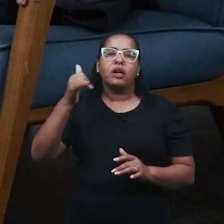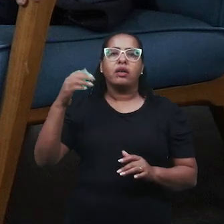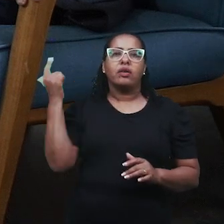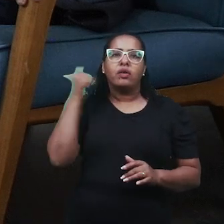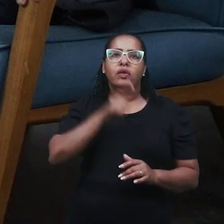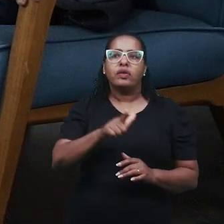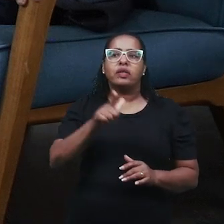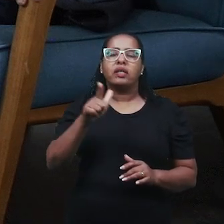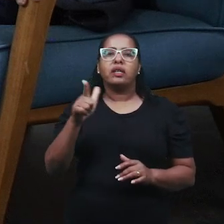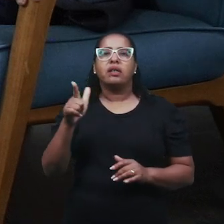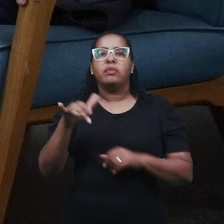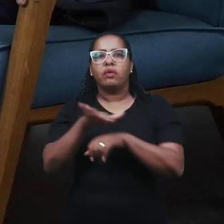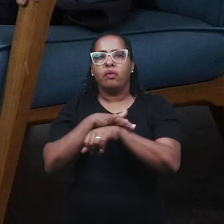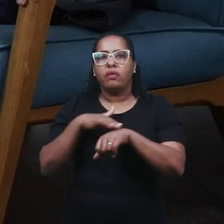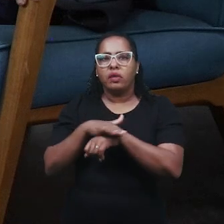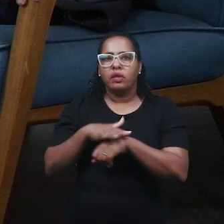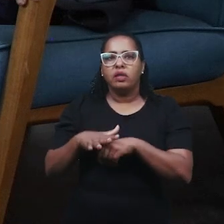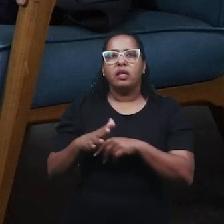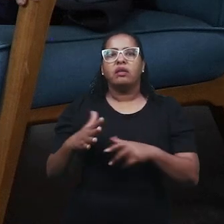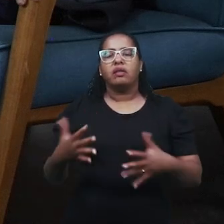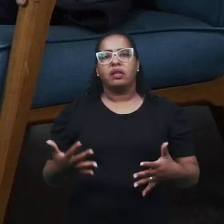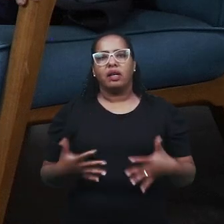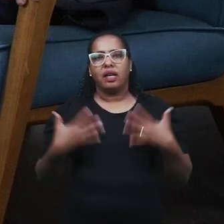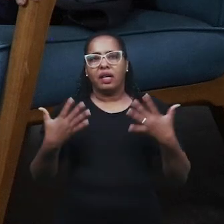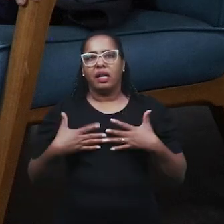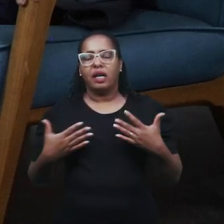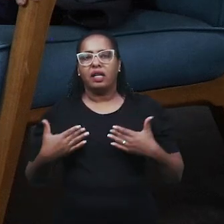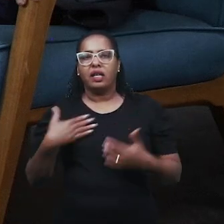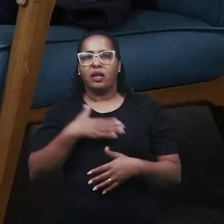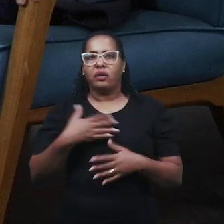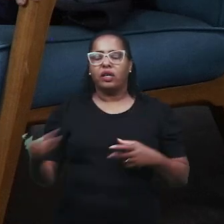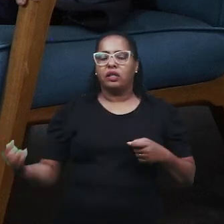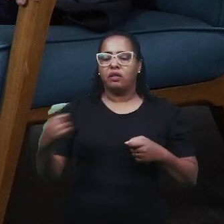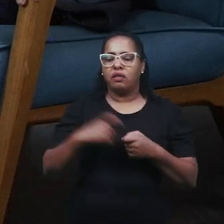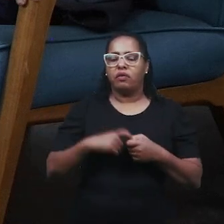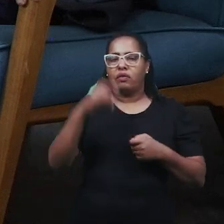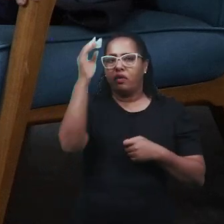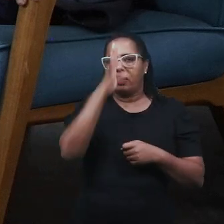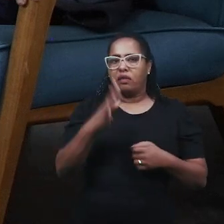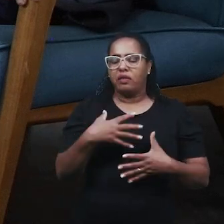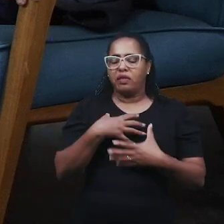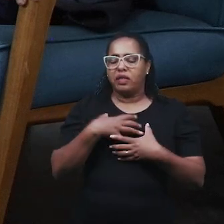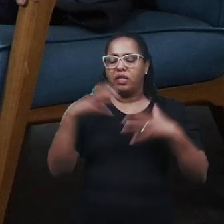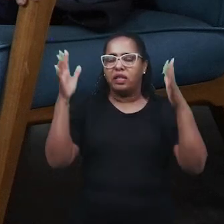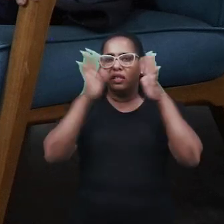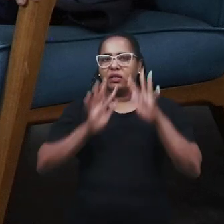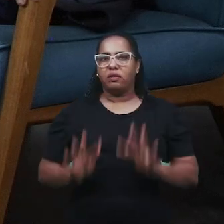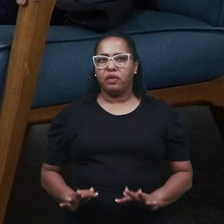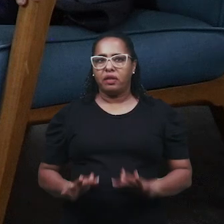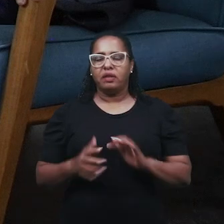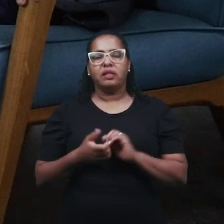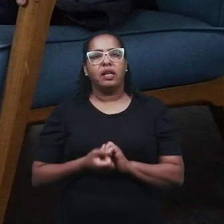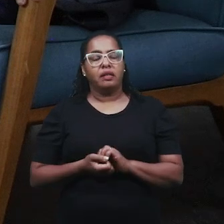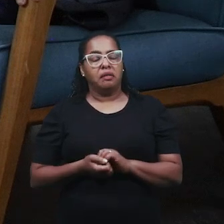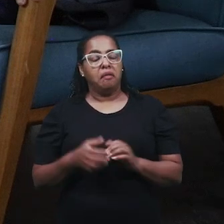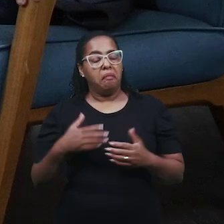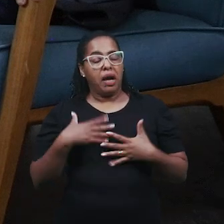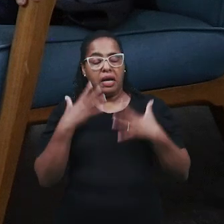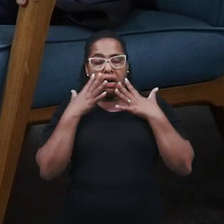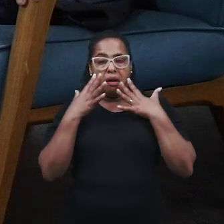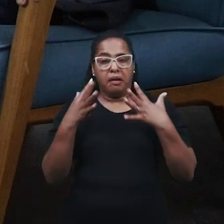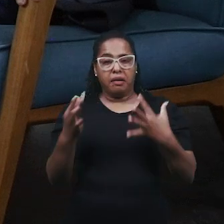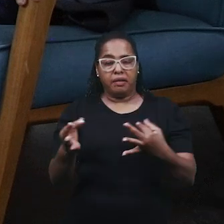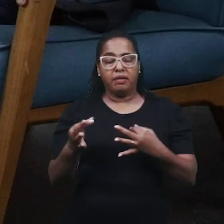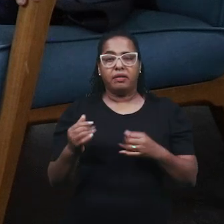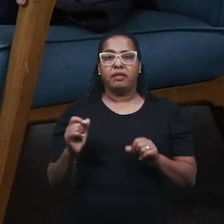dele, e ele falou que com grande alegria gostaria de voltar ao Brasil, ficou muito feliz. É que me chamou a